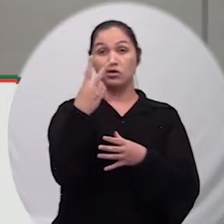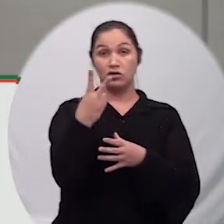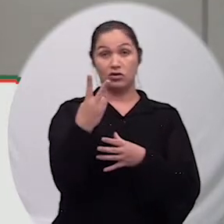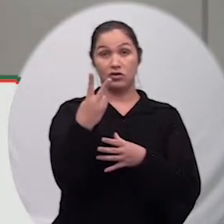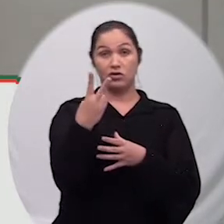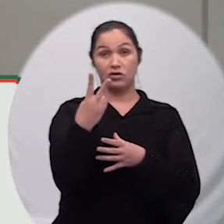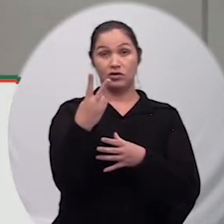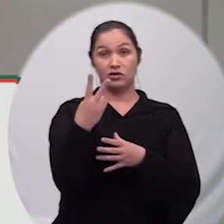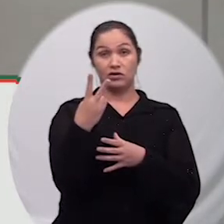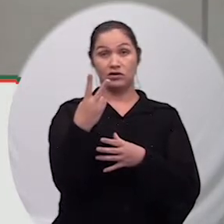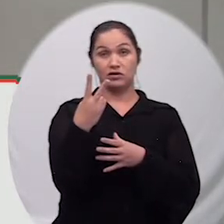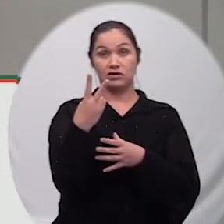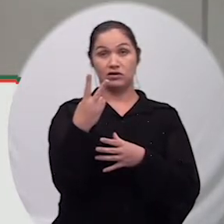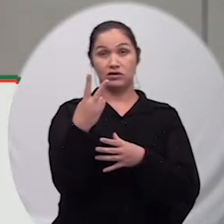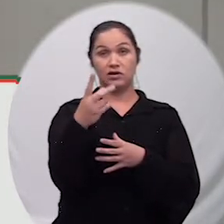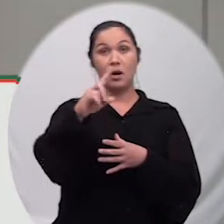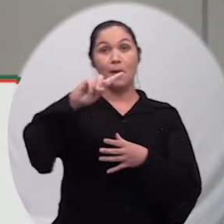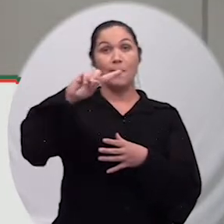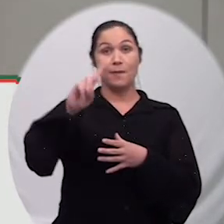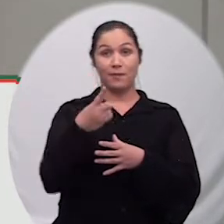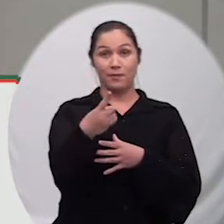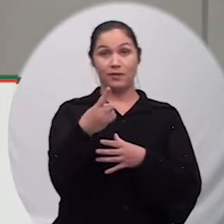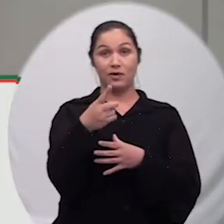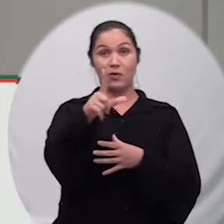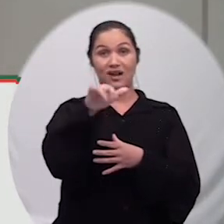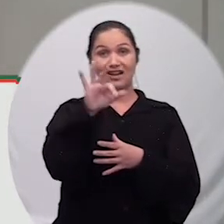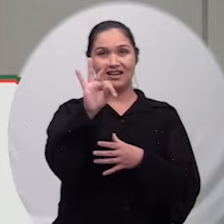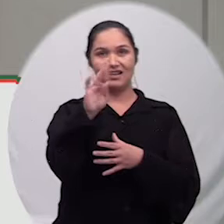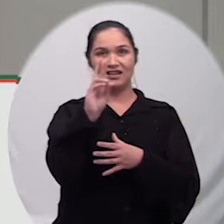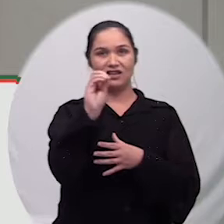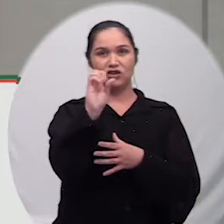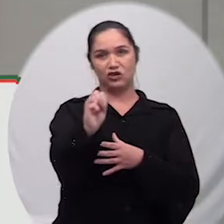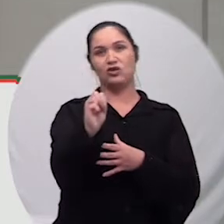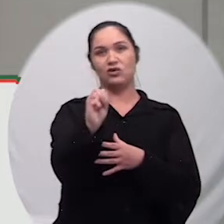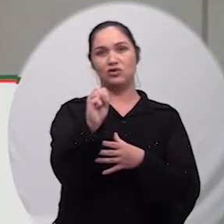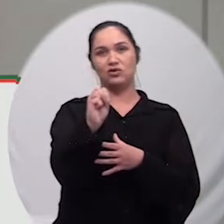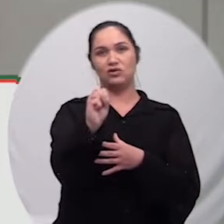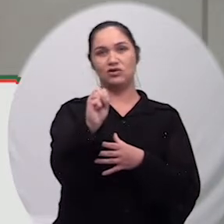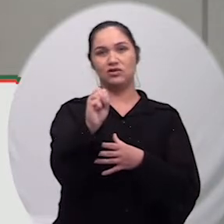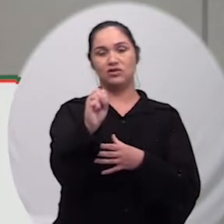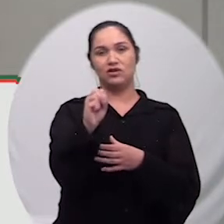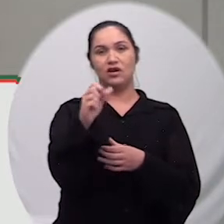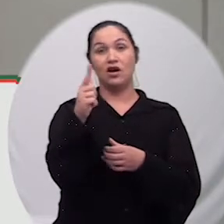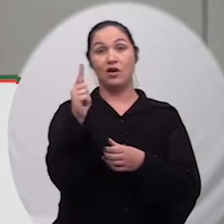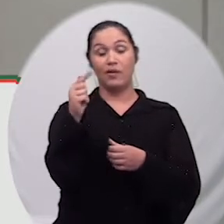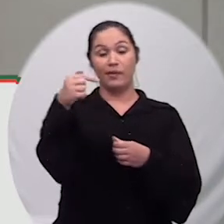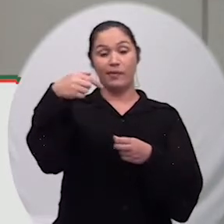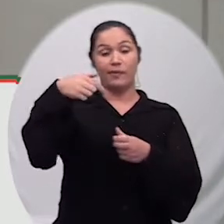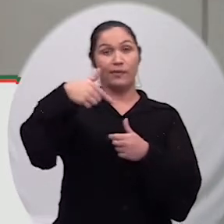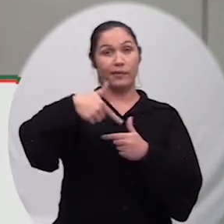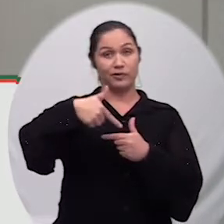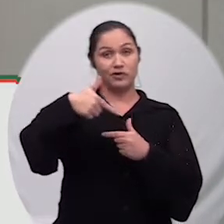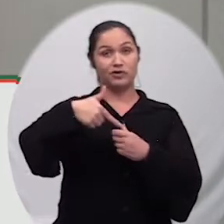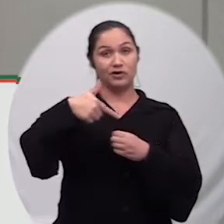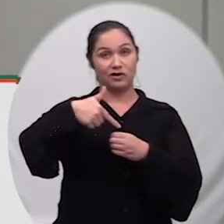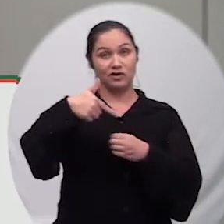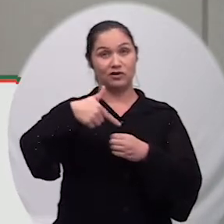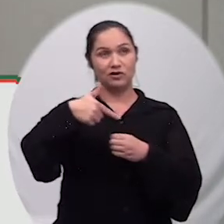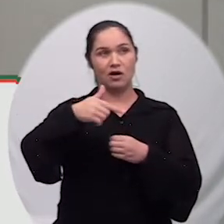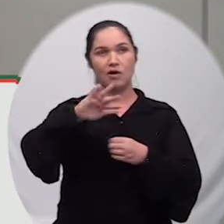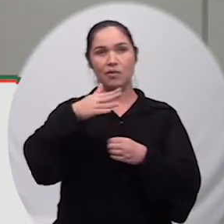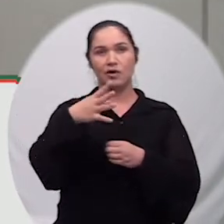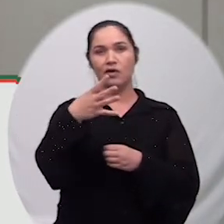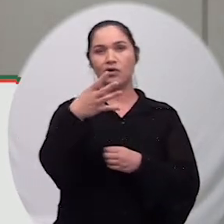litros vendidos de combustível. Se for colocar isso a R$ 2,00, são R$ 40 mil em 40